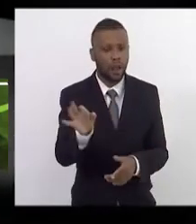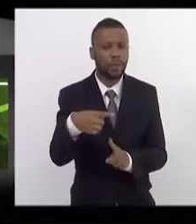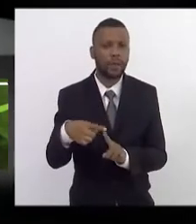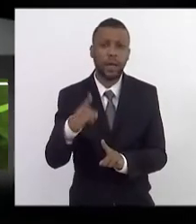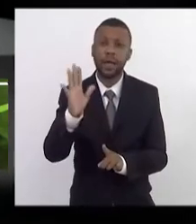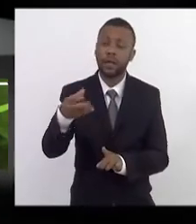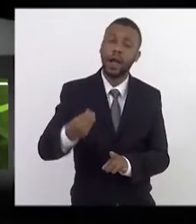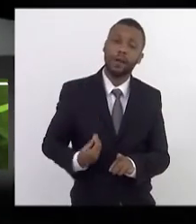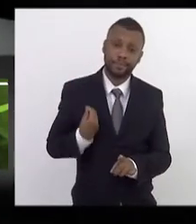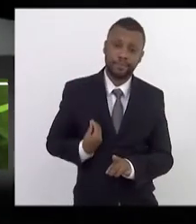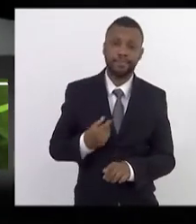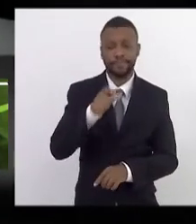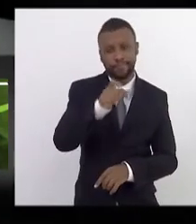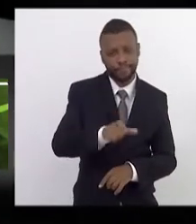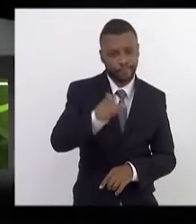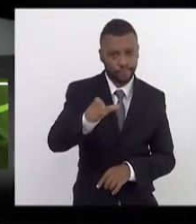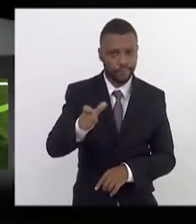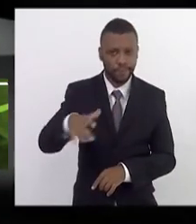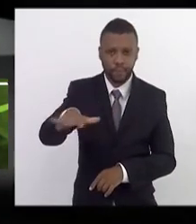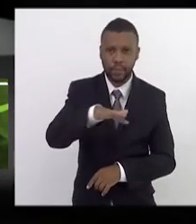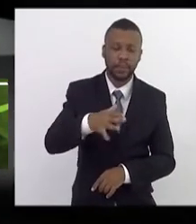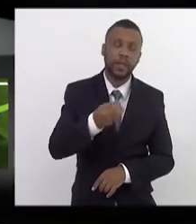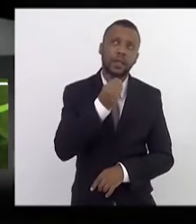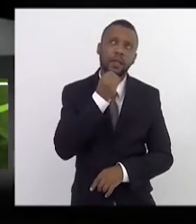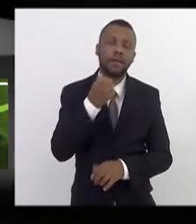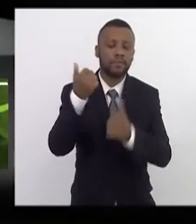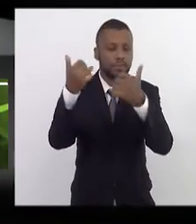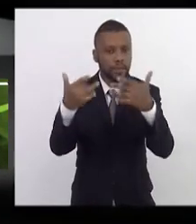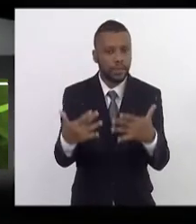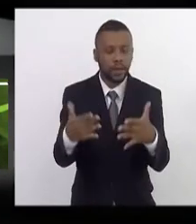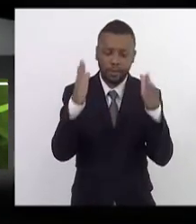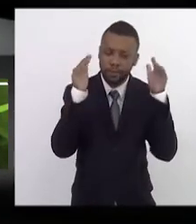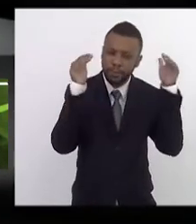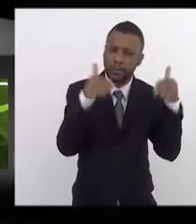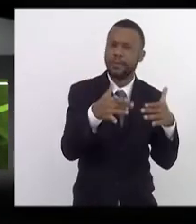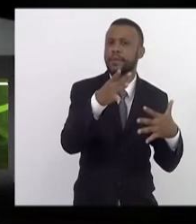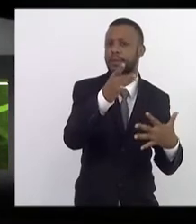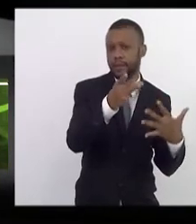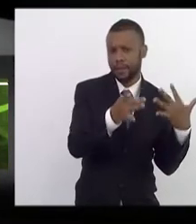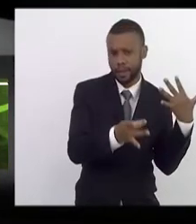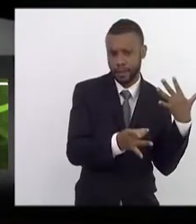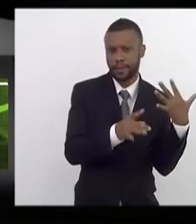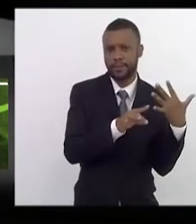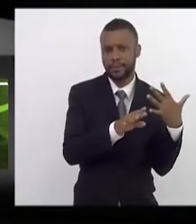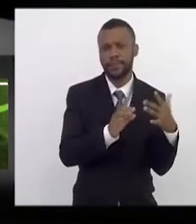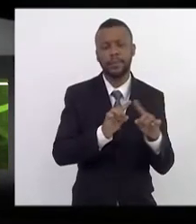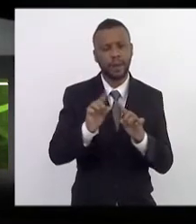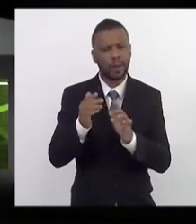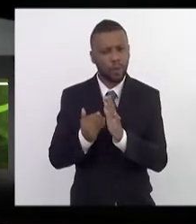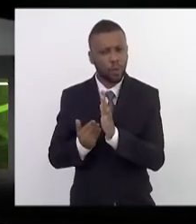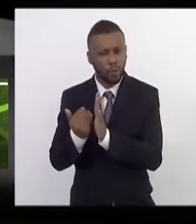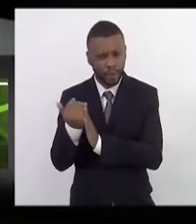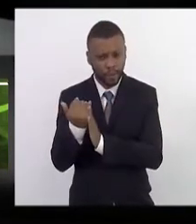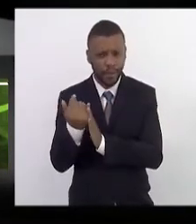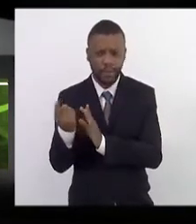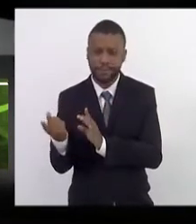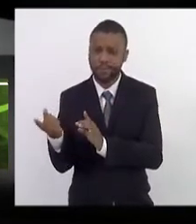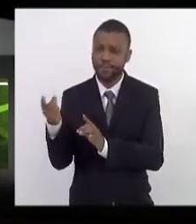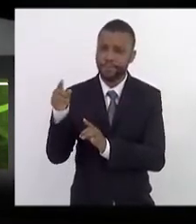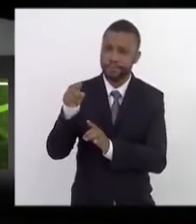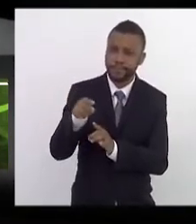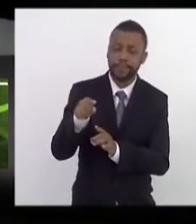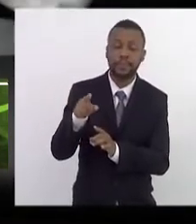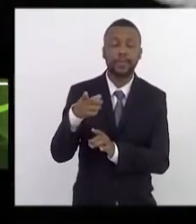as pessoas que devem fazer isso. Mas, começar pelo final aqui, a deputada Renata